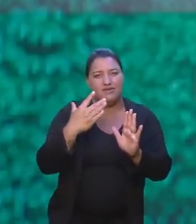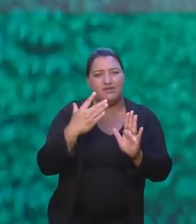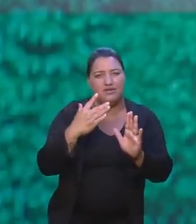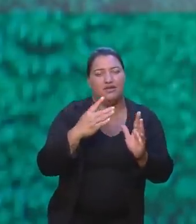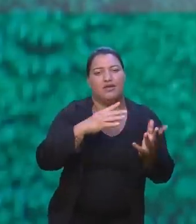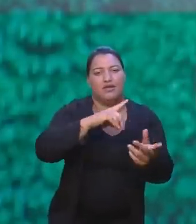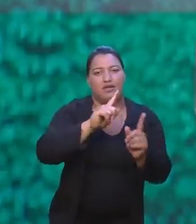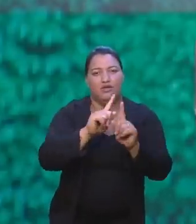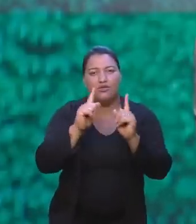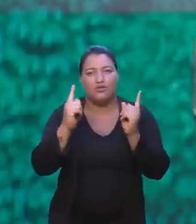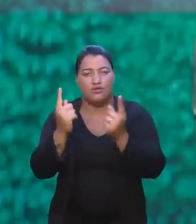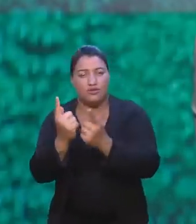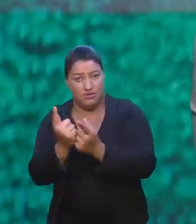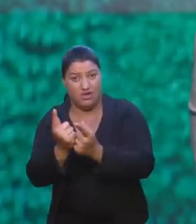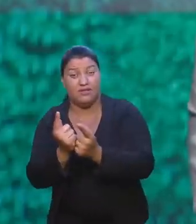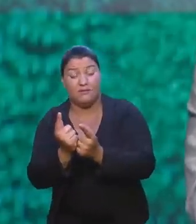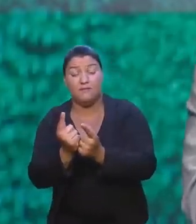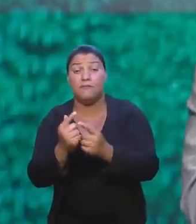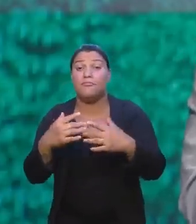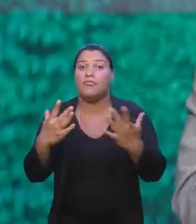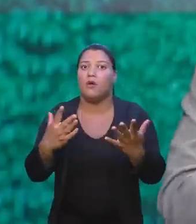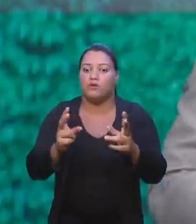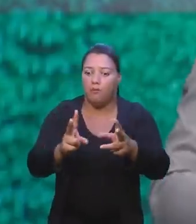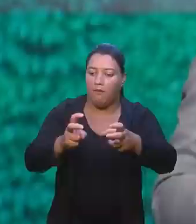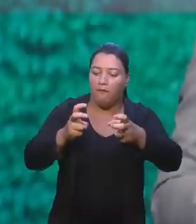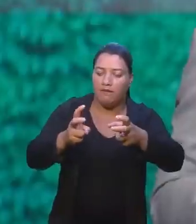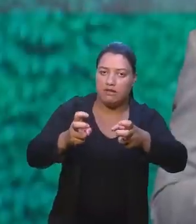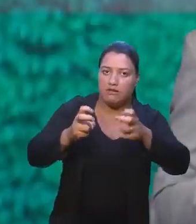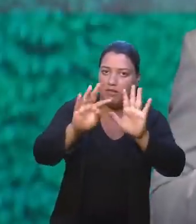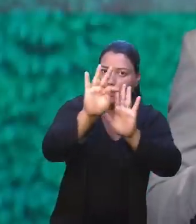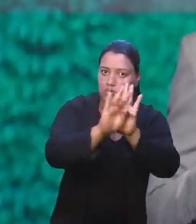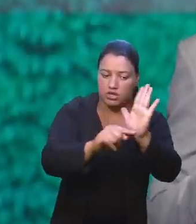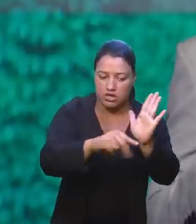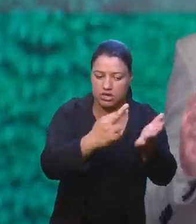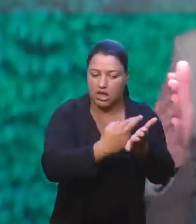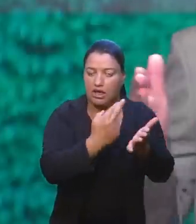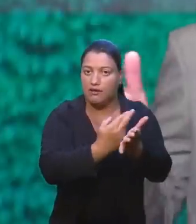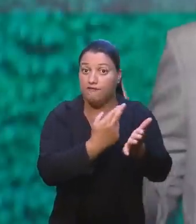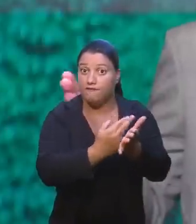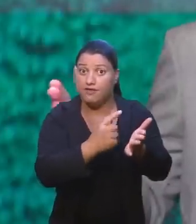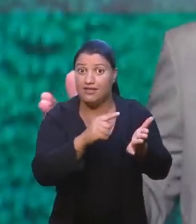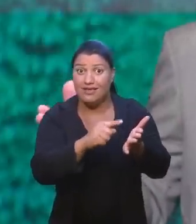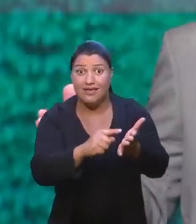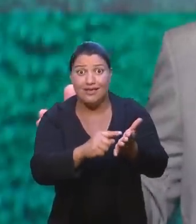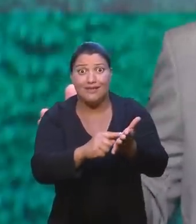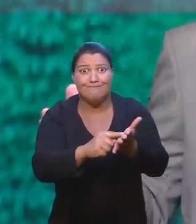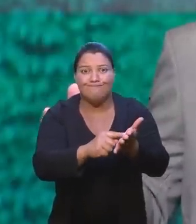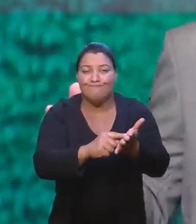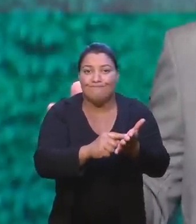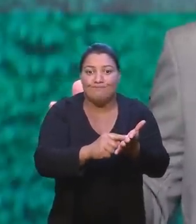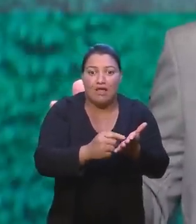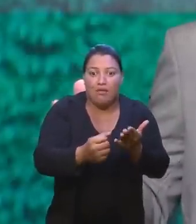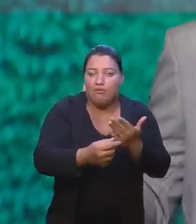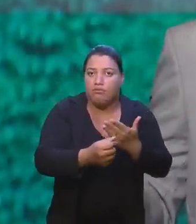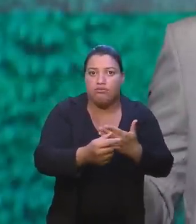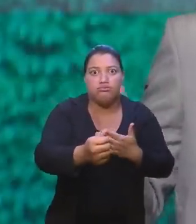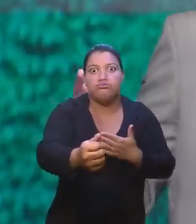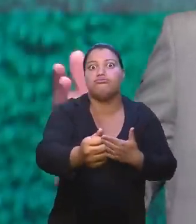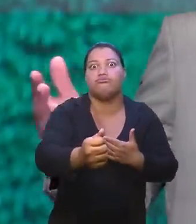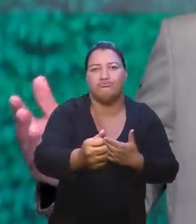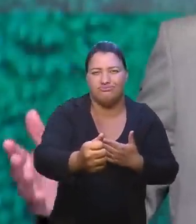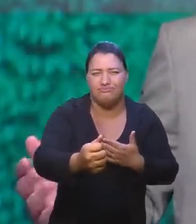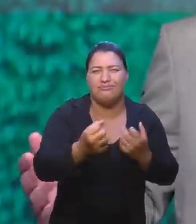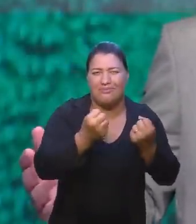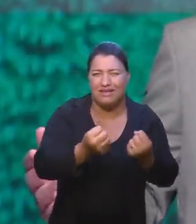a lição é de 66, nós vamos perceber que o texto na revista ele está mais extenso, tem